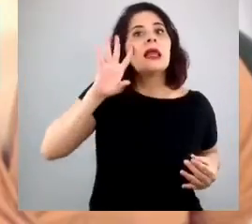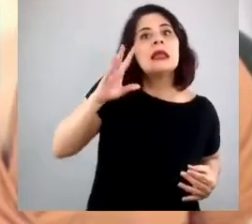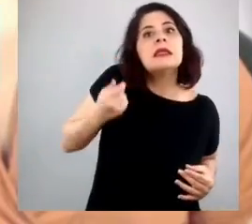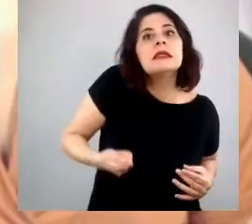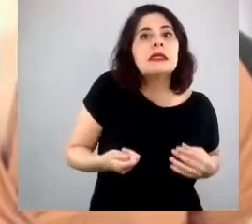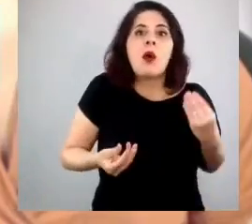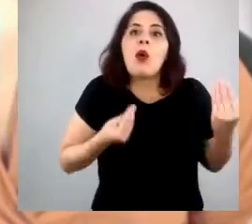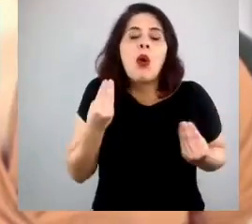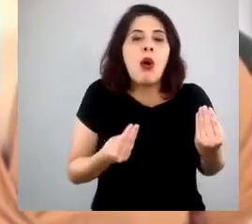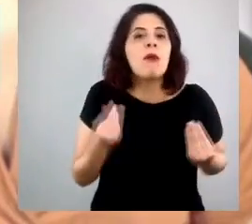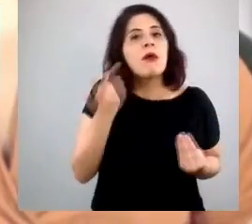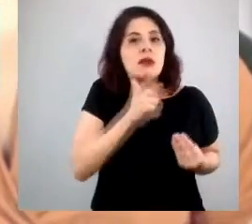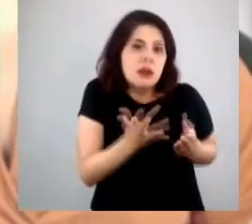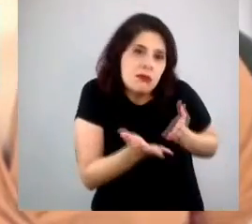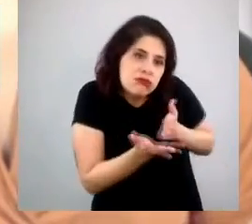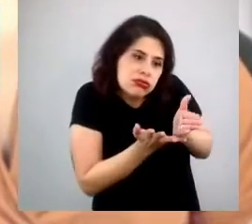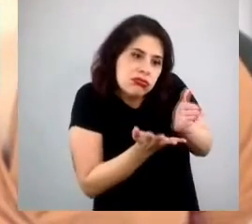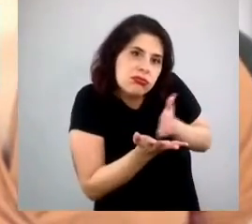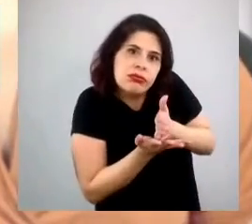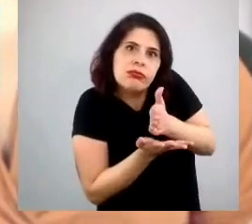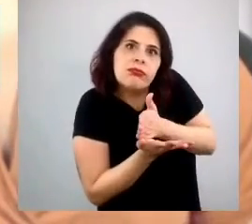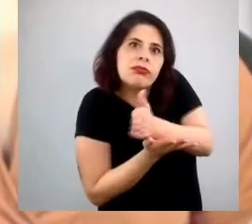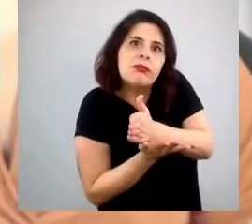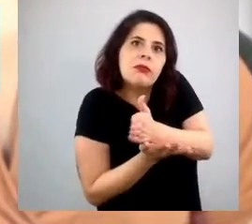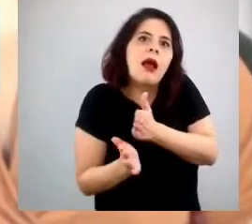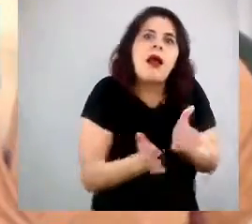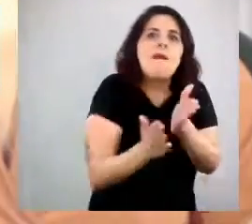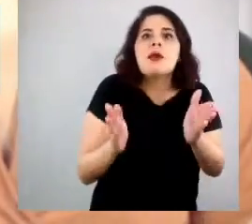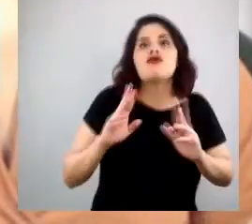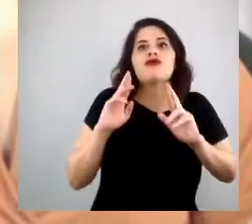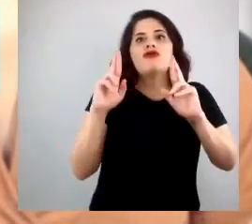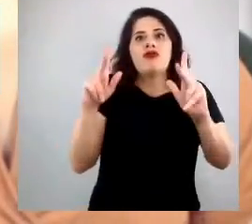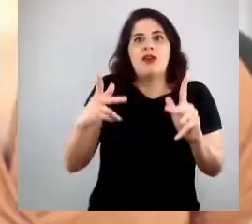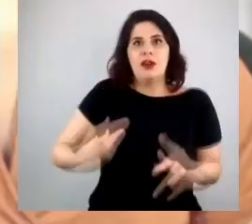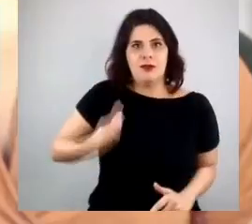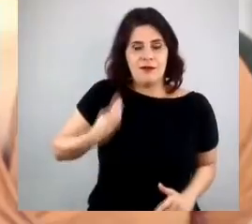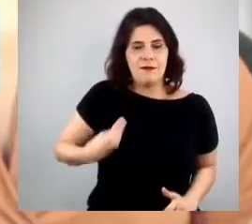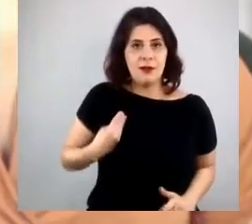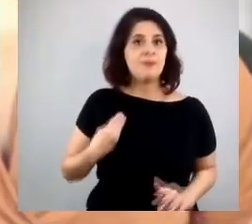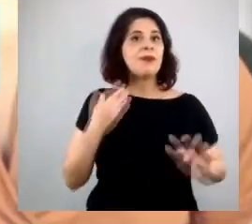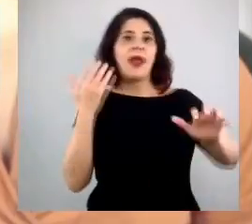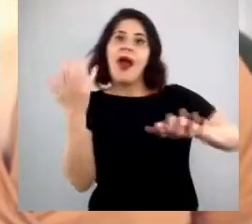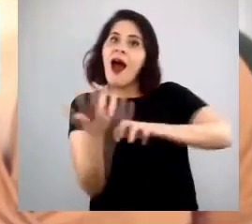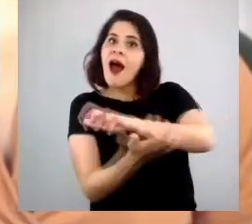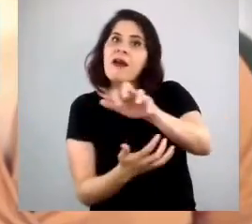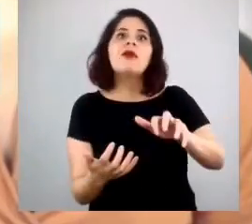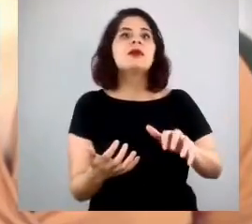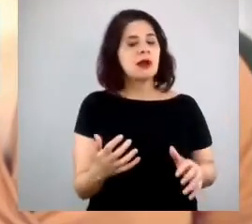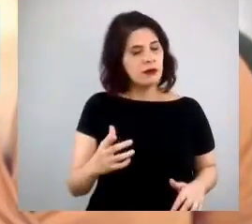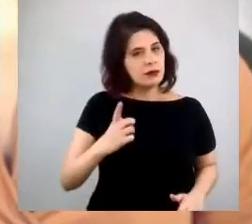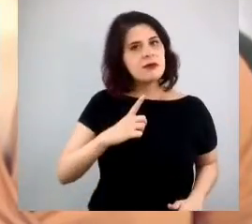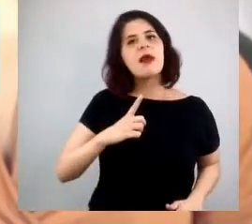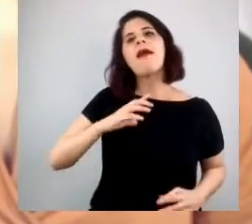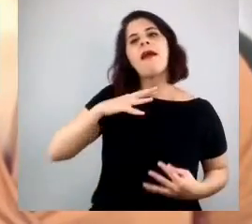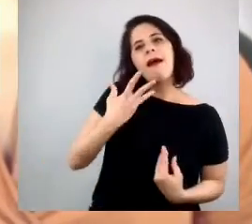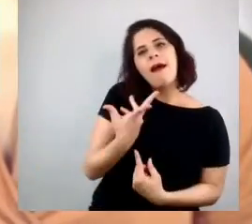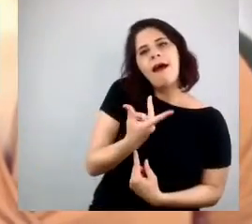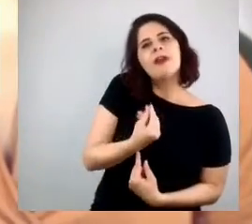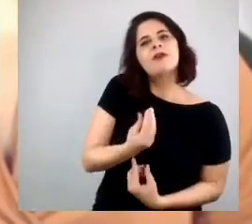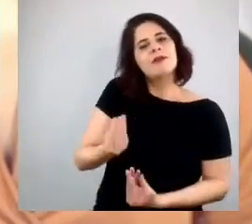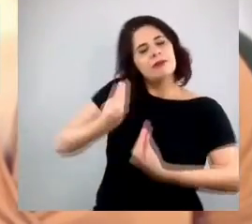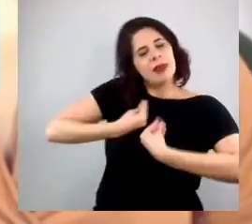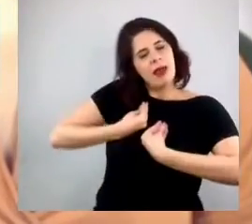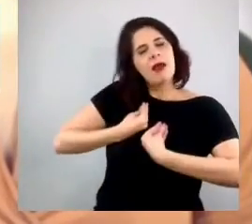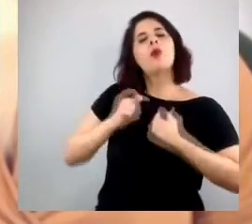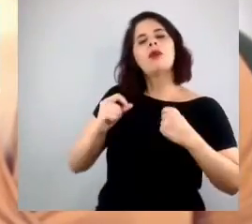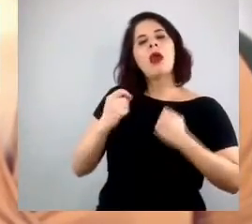diferente a nossa vida. A revolução utiliza, sim, da arte para se estruturar. A arte